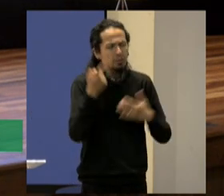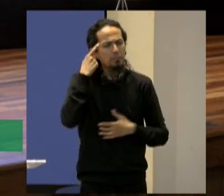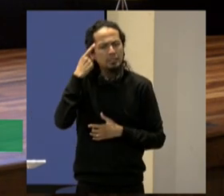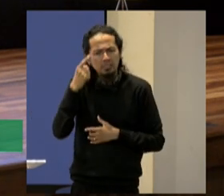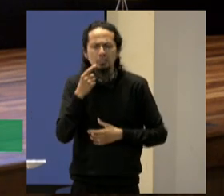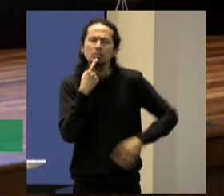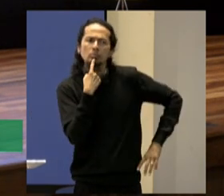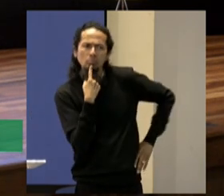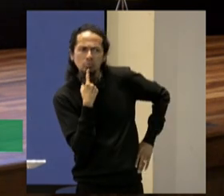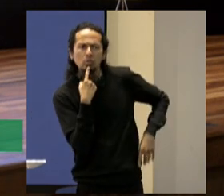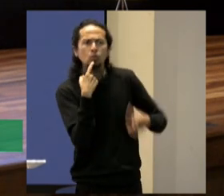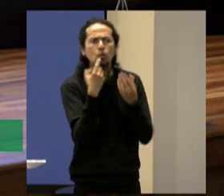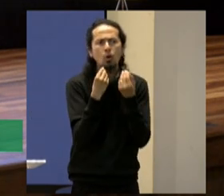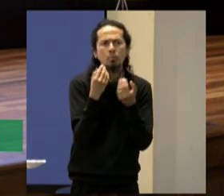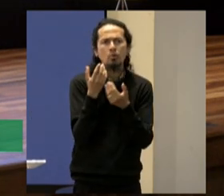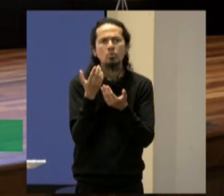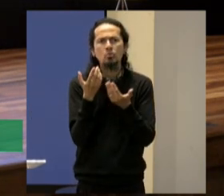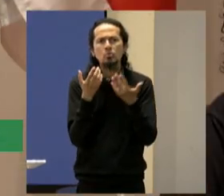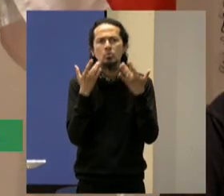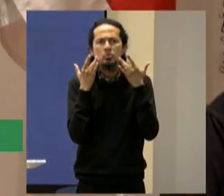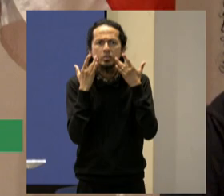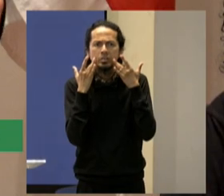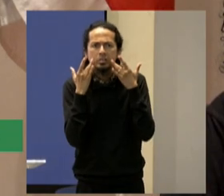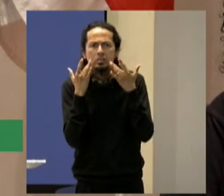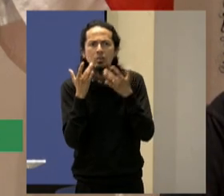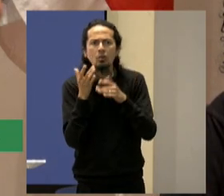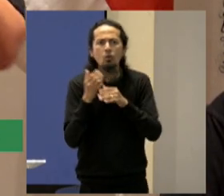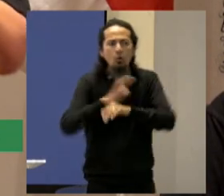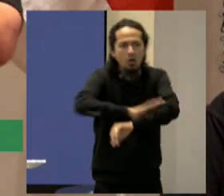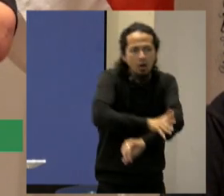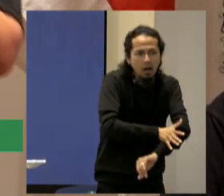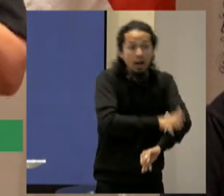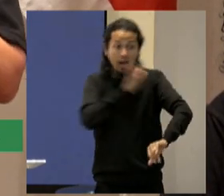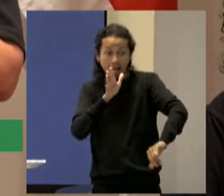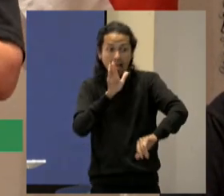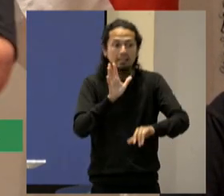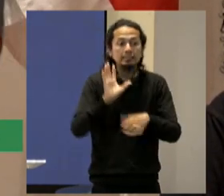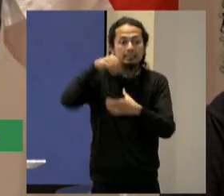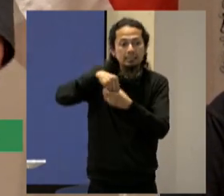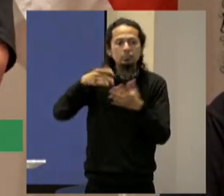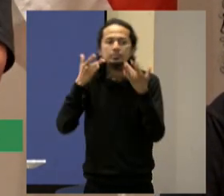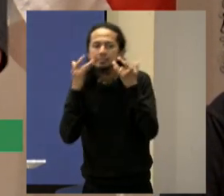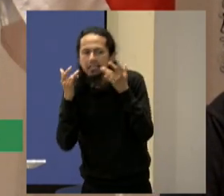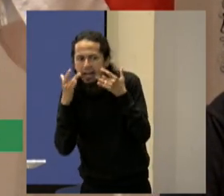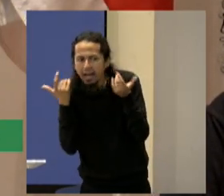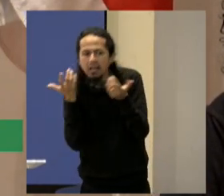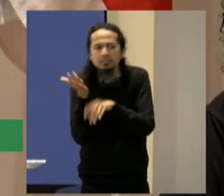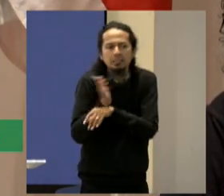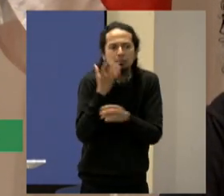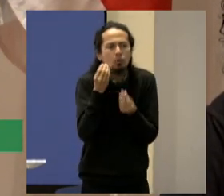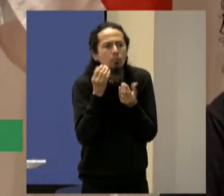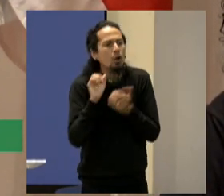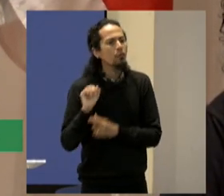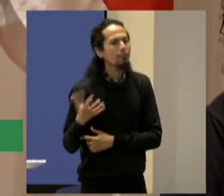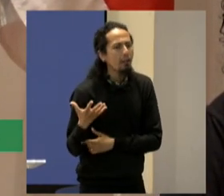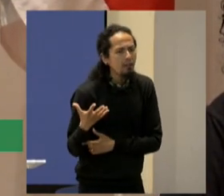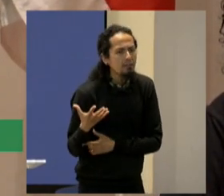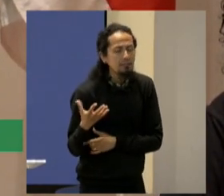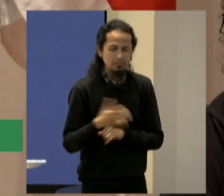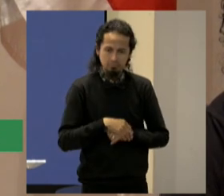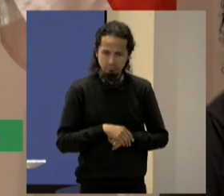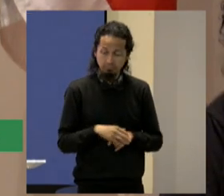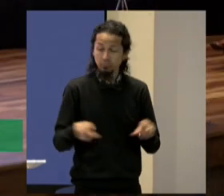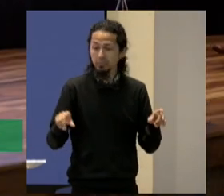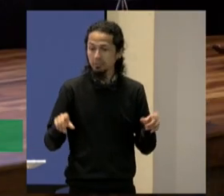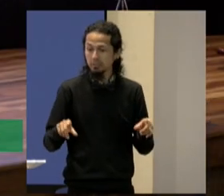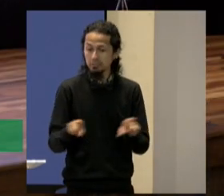cinema, e como que o próprio grupo, né, o cast, que produz o filme, composto por pessoas negras, dessa